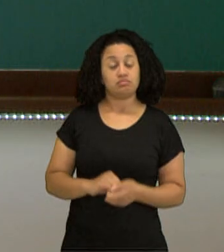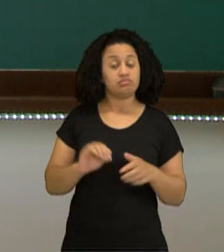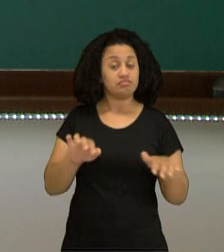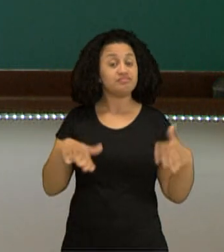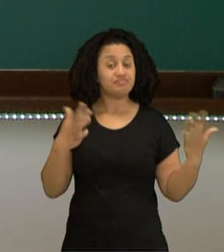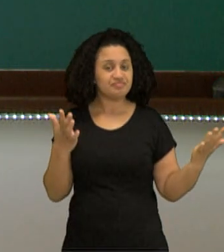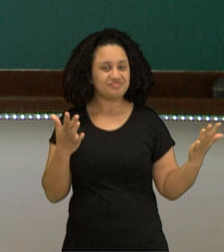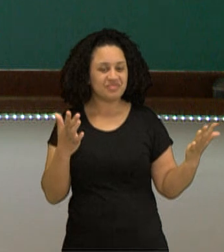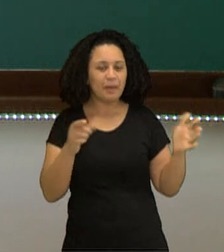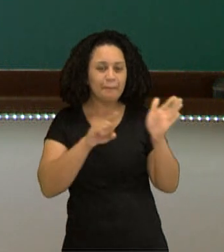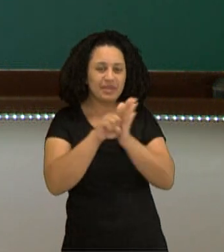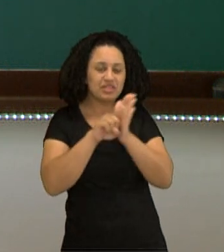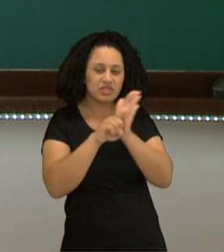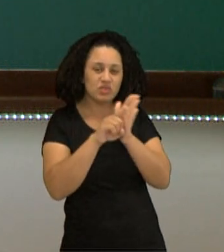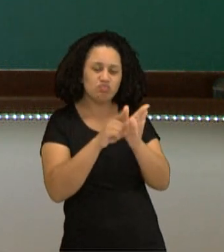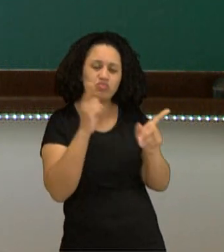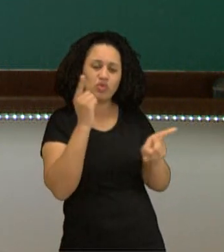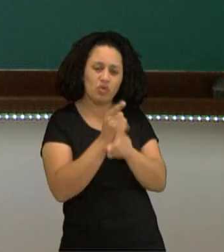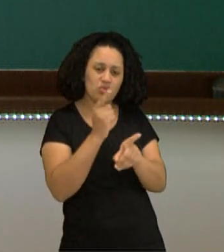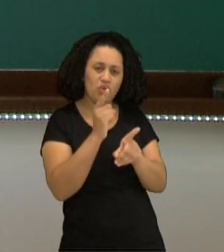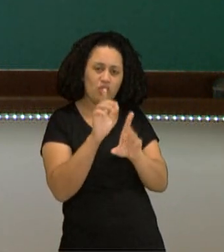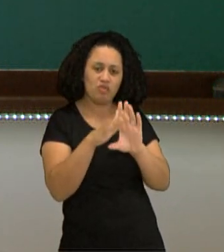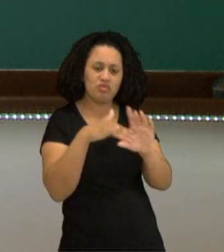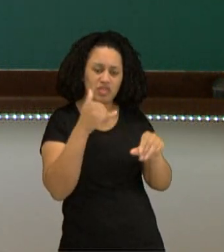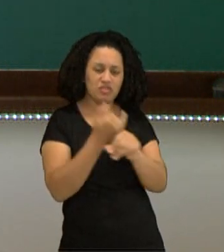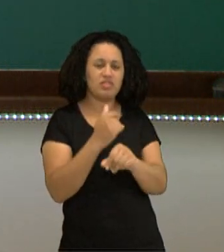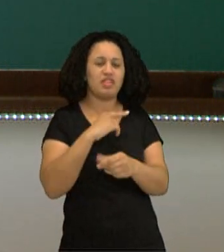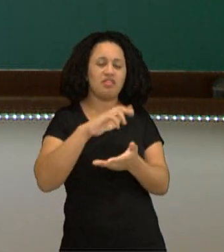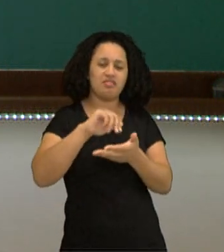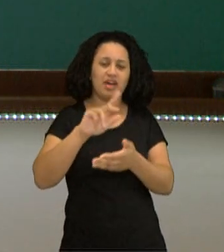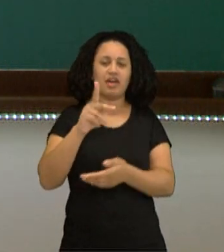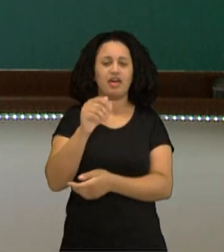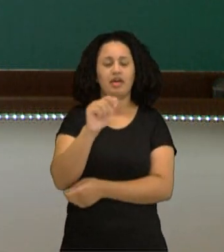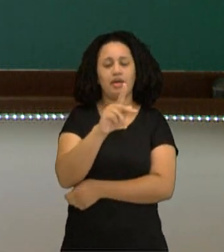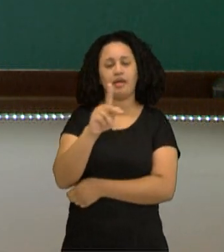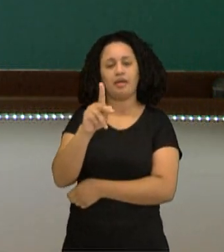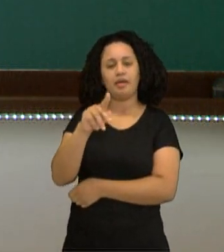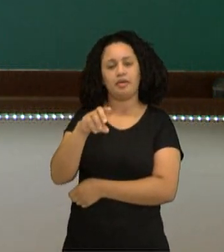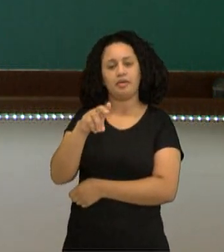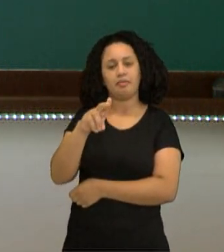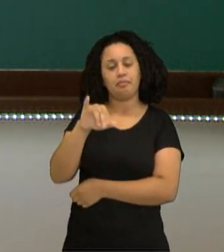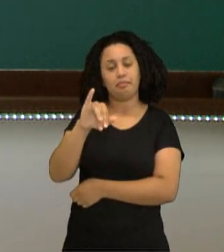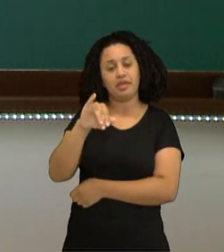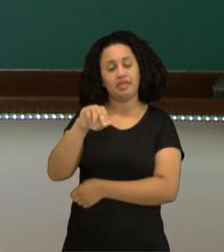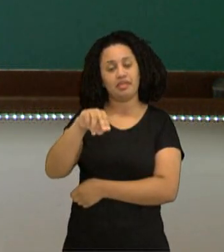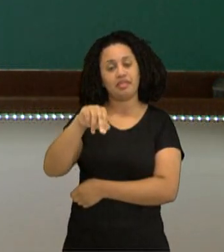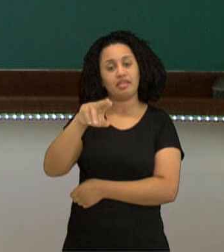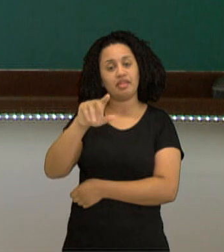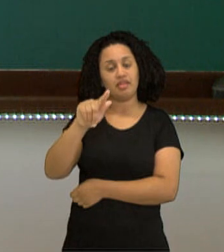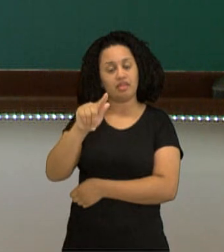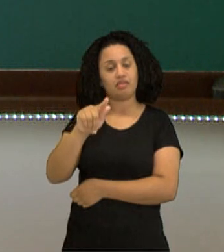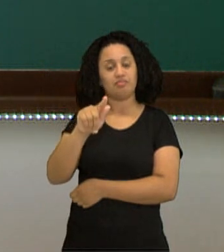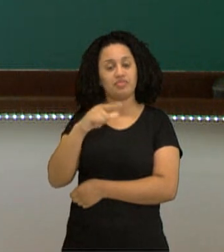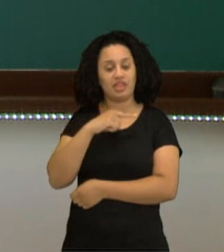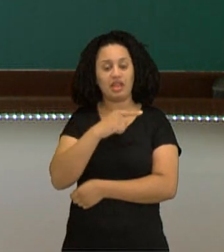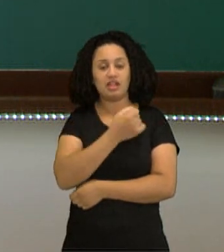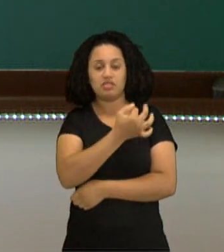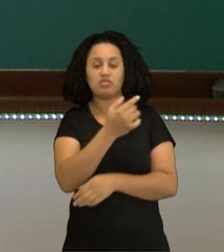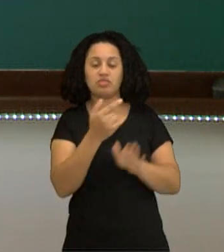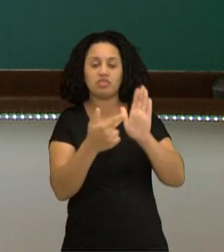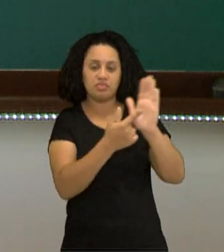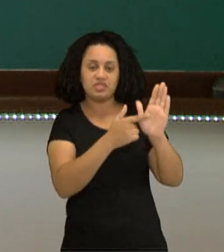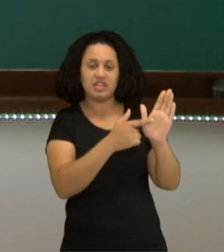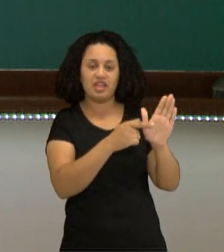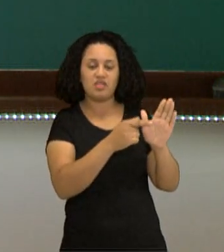E aí, galera, pesquisou, viram que tem happenings e vários flash mob interessantes? Os happenings do Alan Capro, daqueles que eu mostrei para vocês